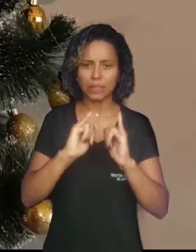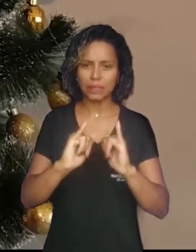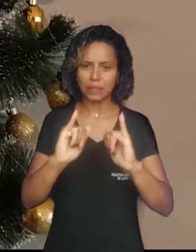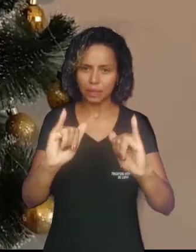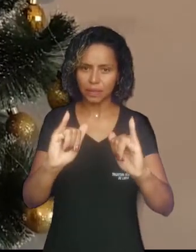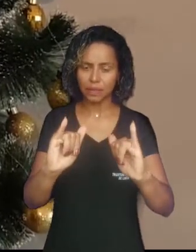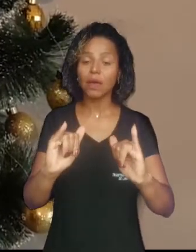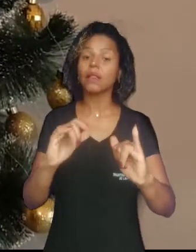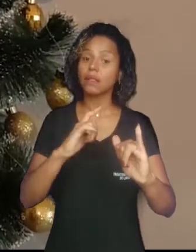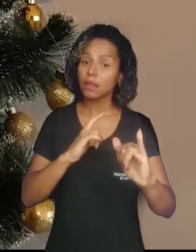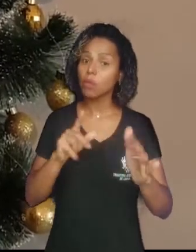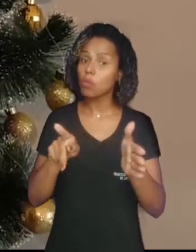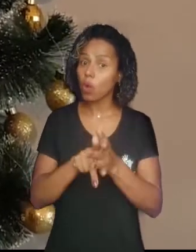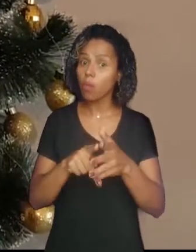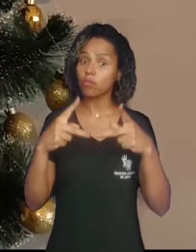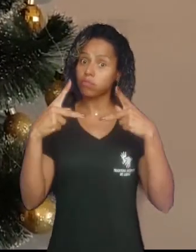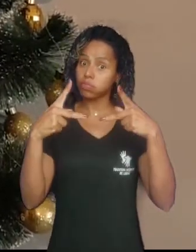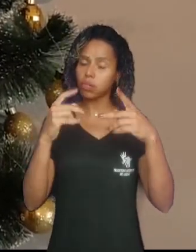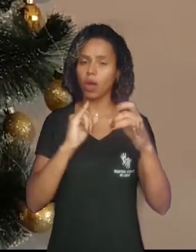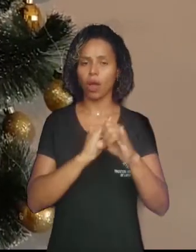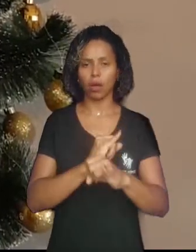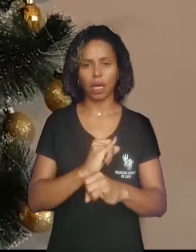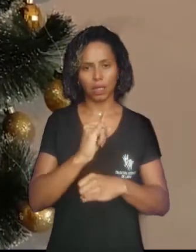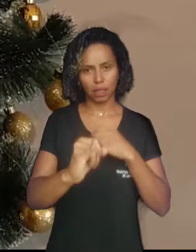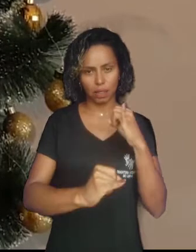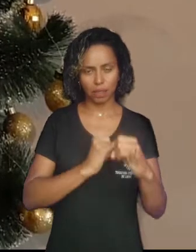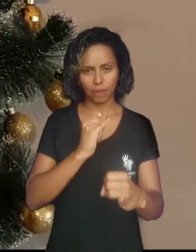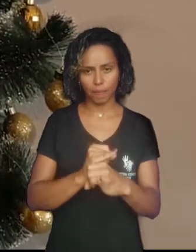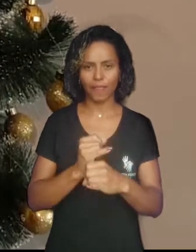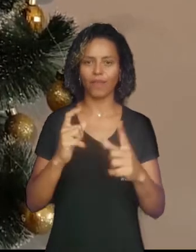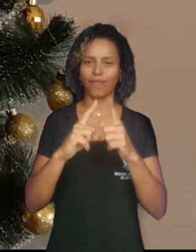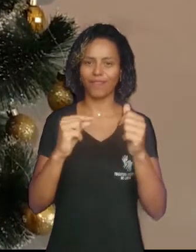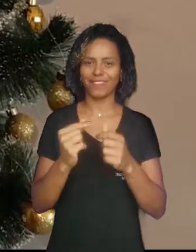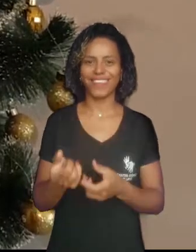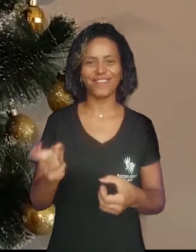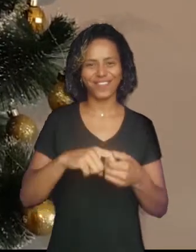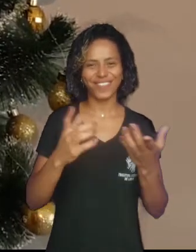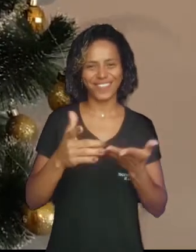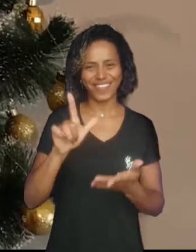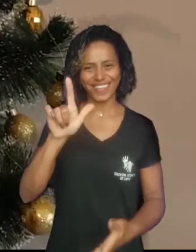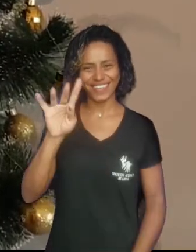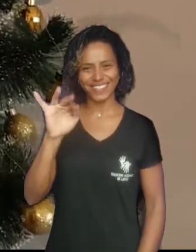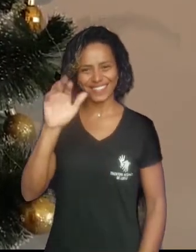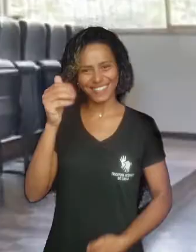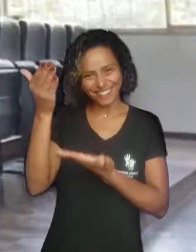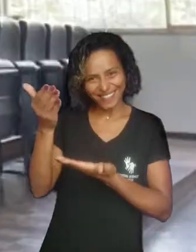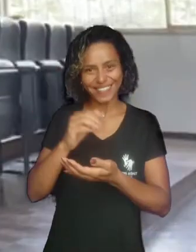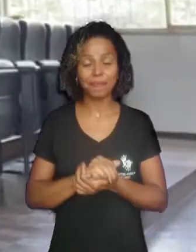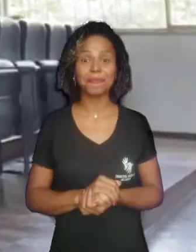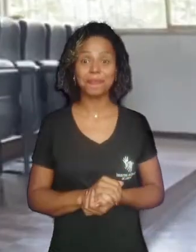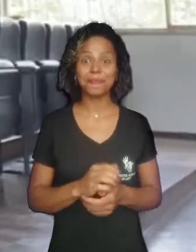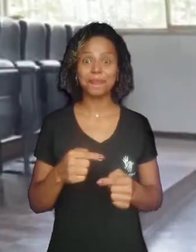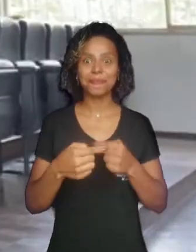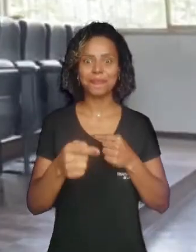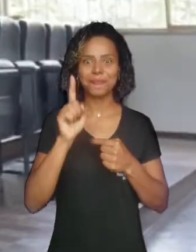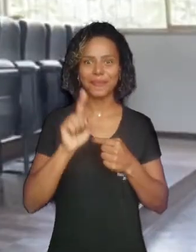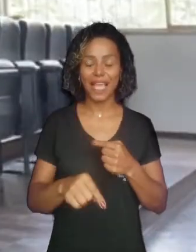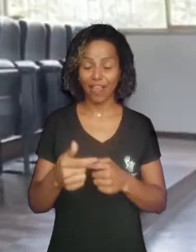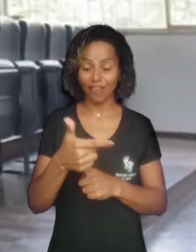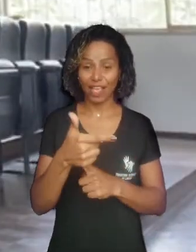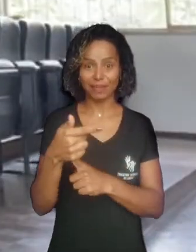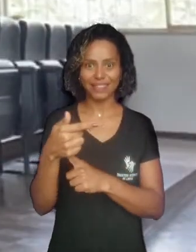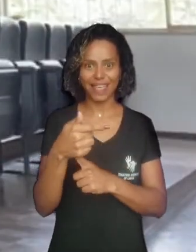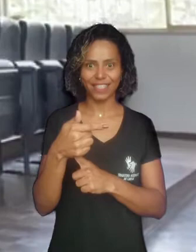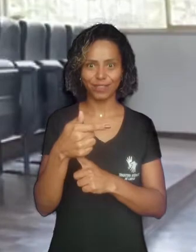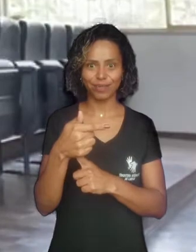com os responsáveis por cada projeto estão disponíveis no site da UFJF eu volto com você Letícia e o próximo destaque